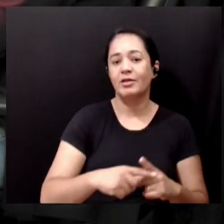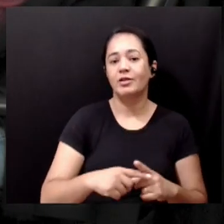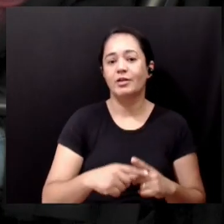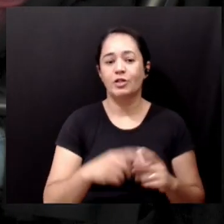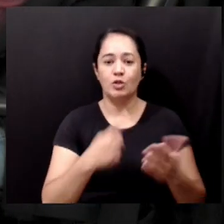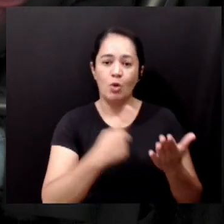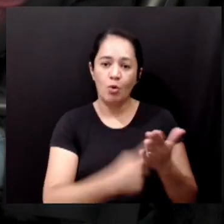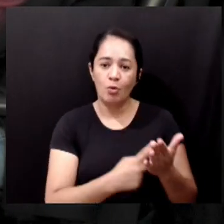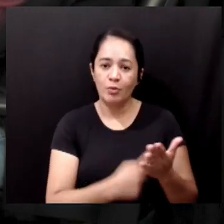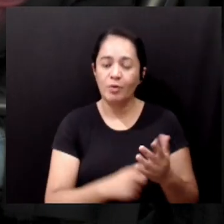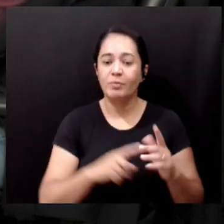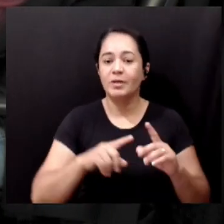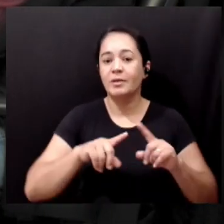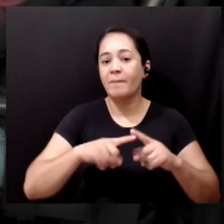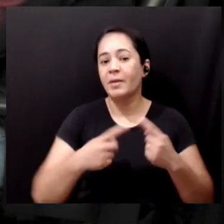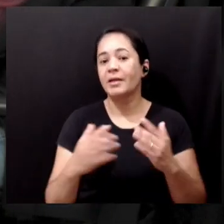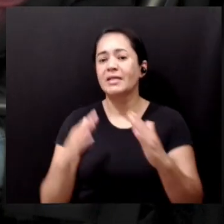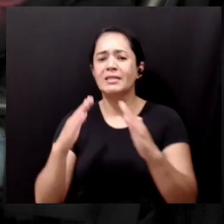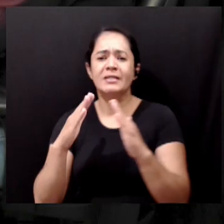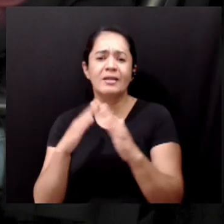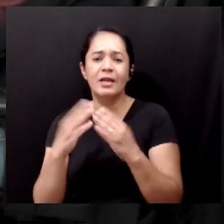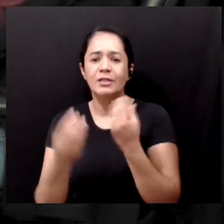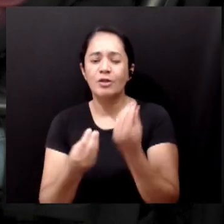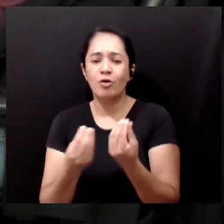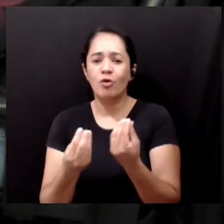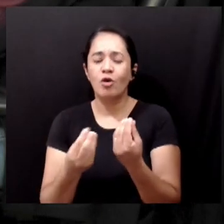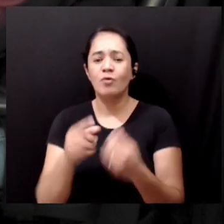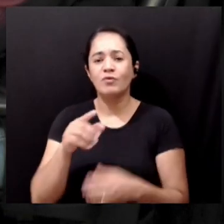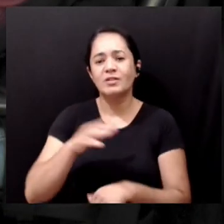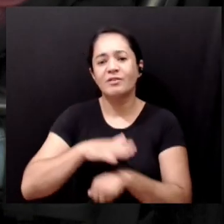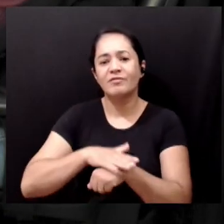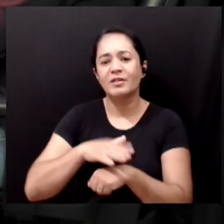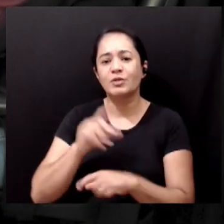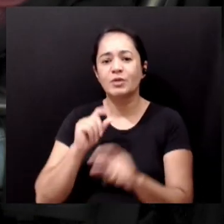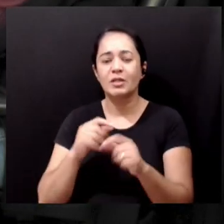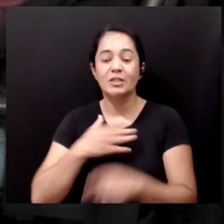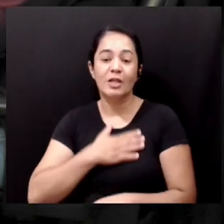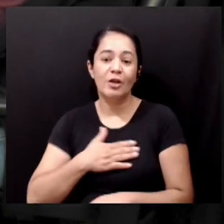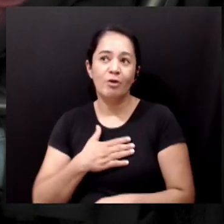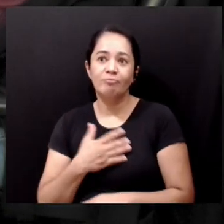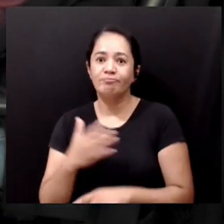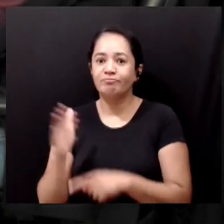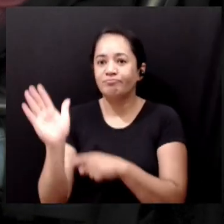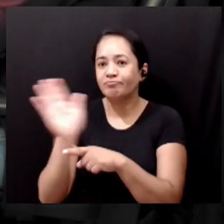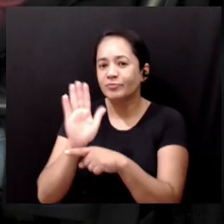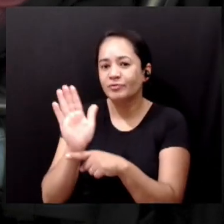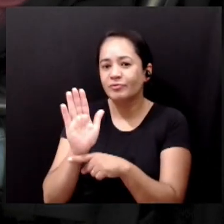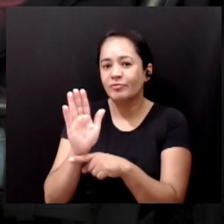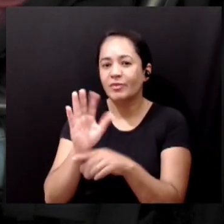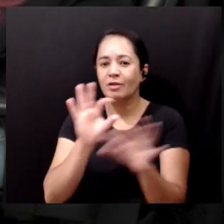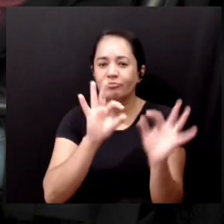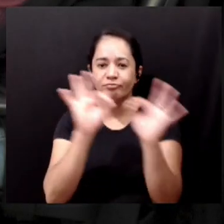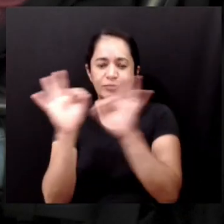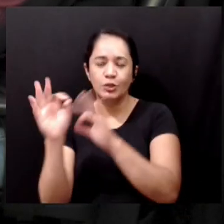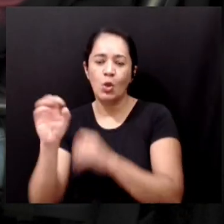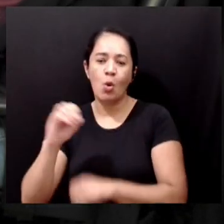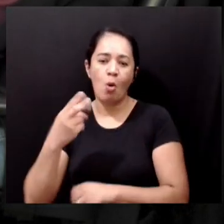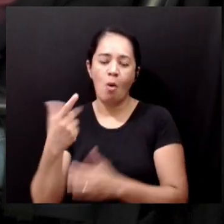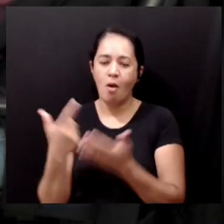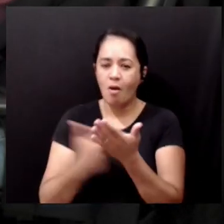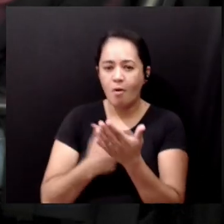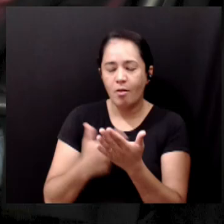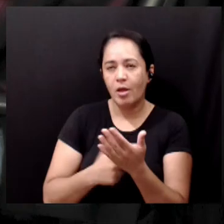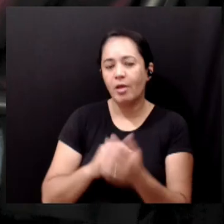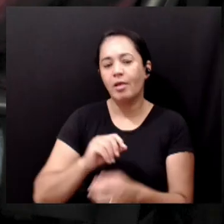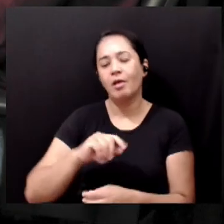De assistir um filme com a família, assistir uma série, ler um livro, cozinhar, não sei se o Guilherme